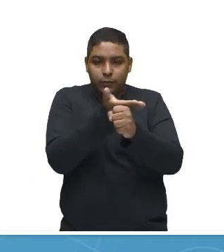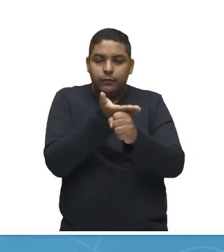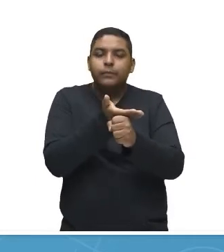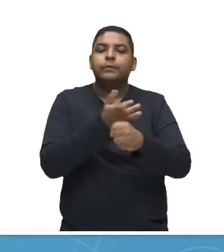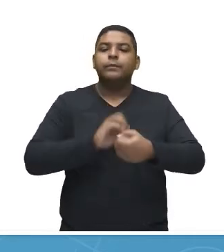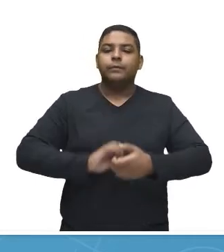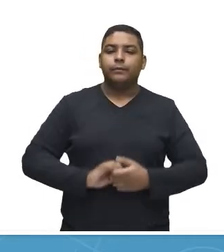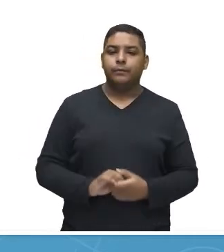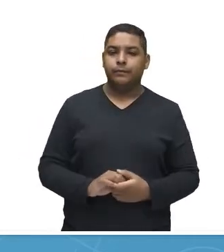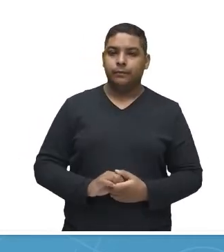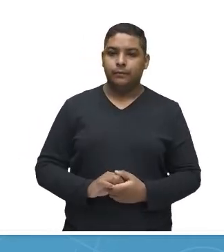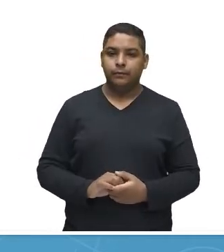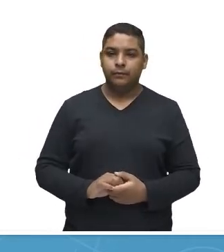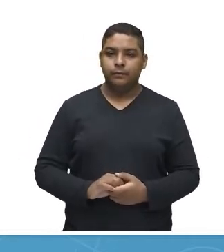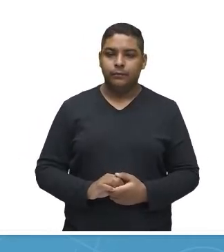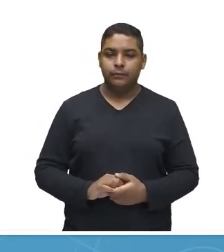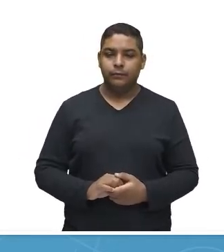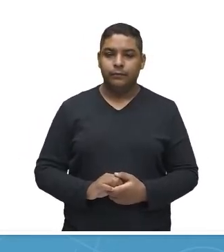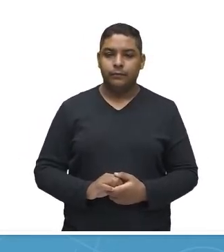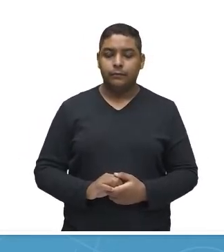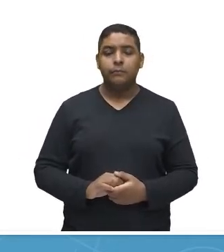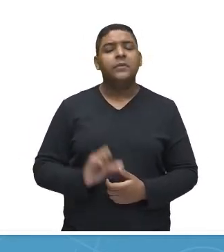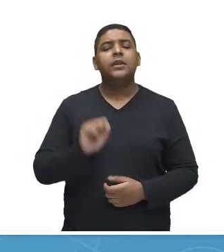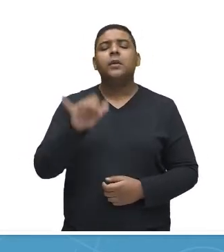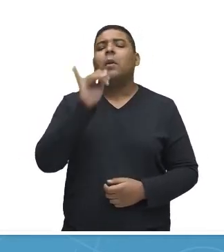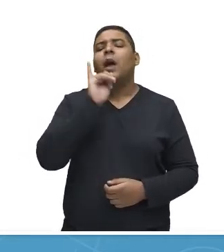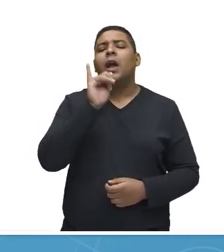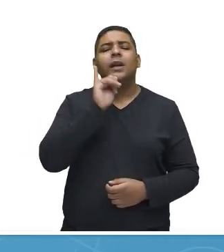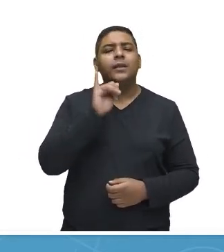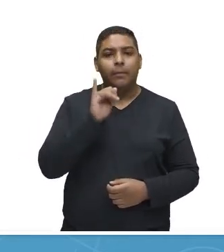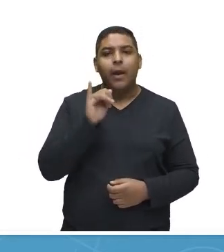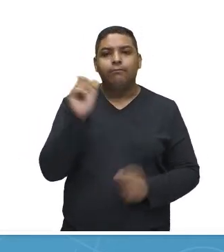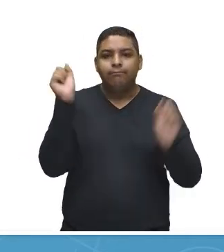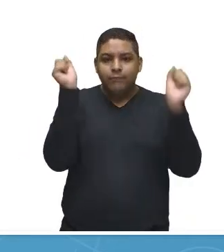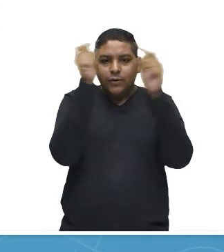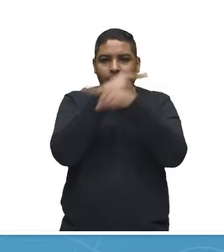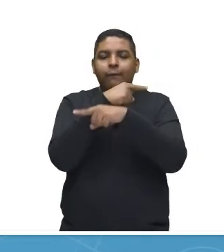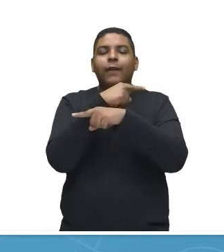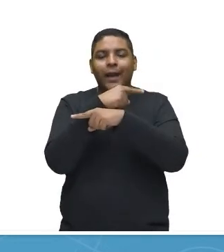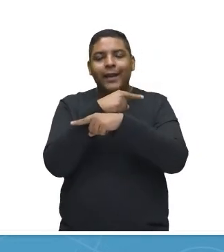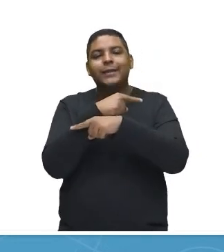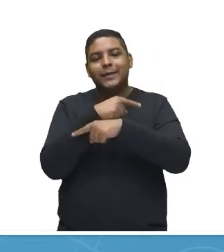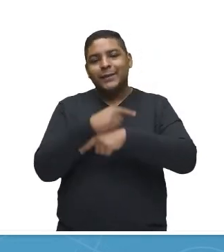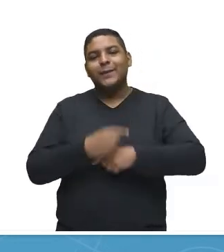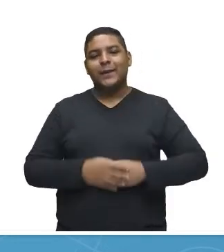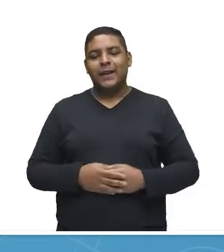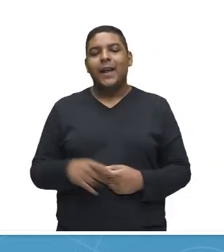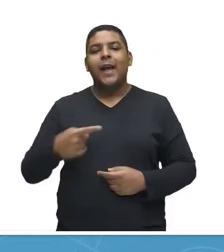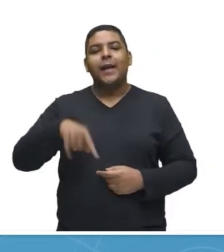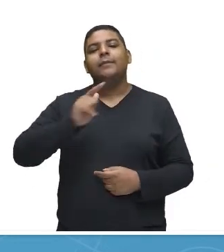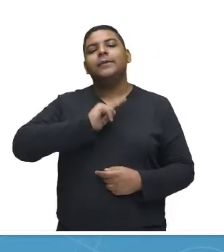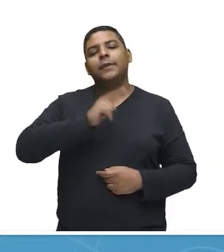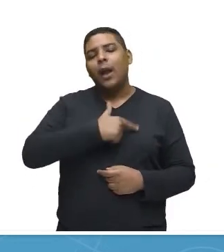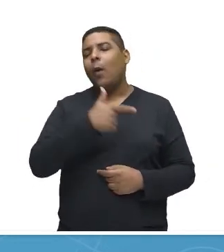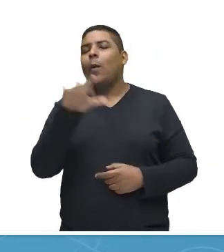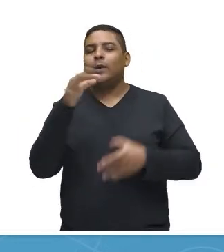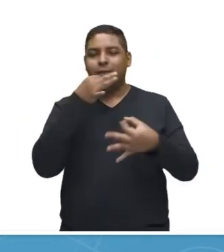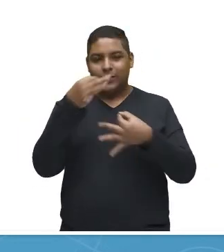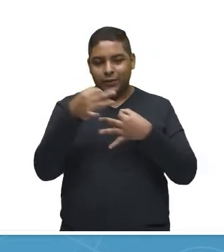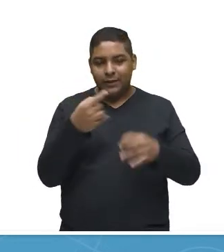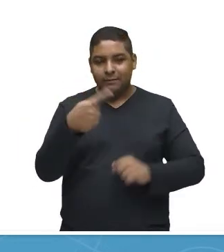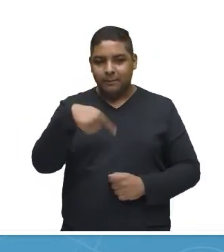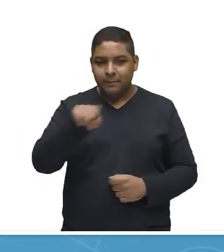intensidade, tá? Se ainda assim é complicado, né, eu tenho mais outra dica para